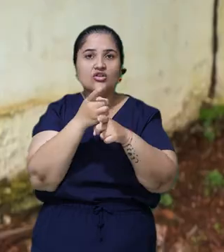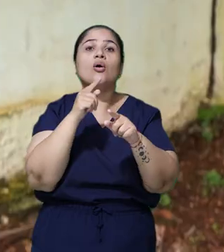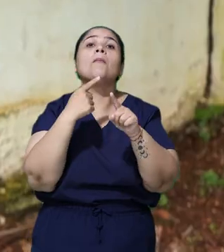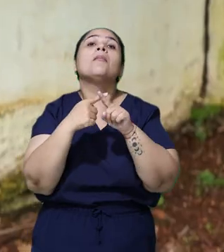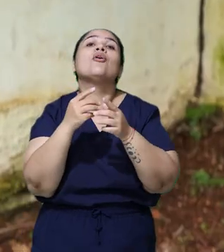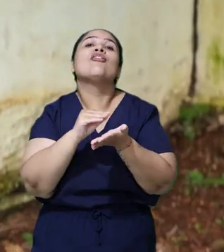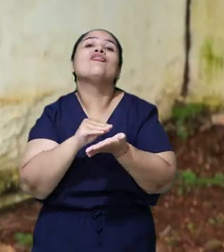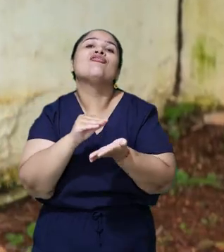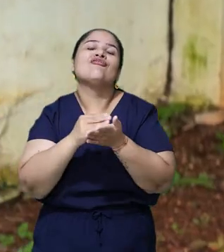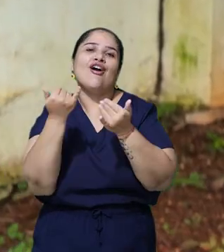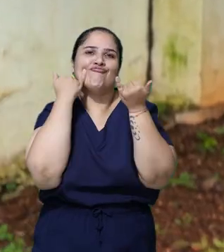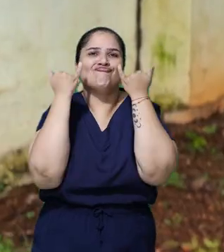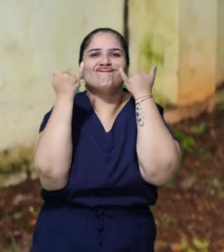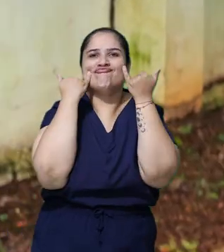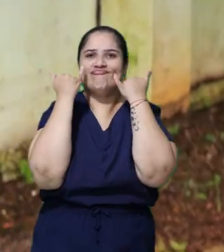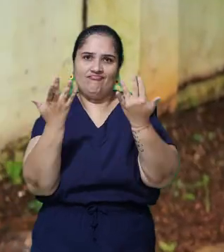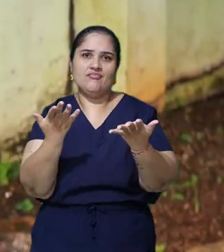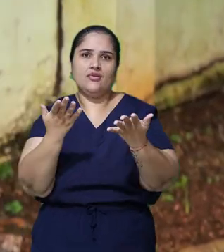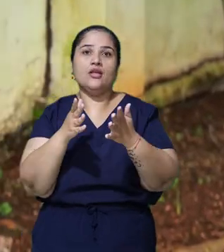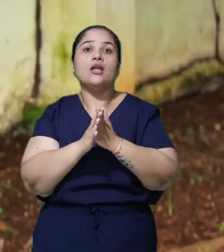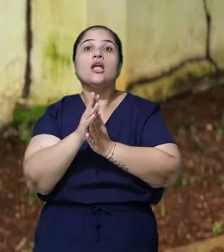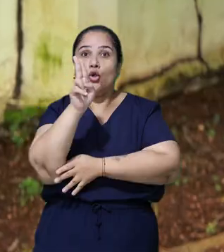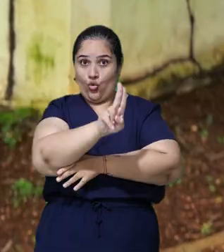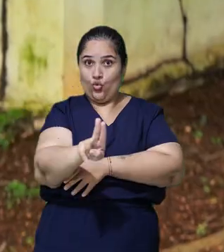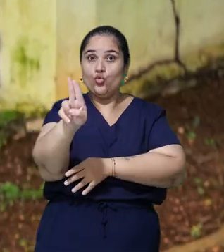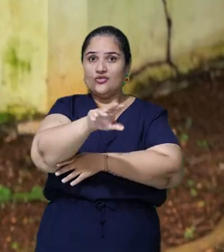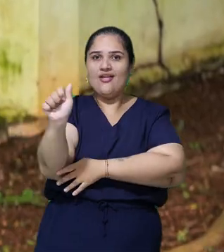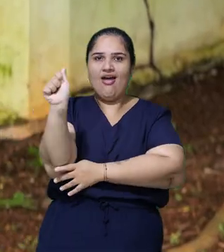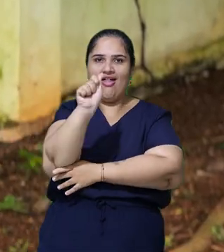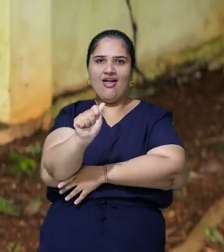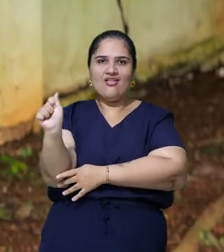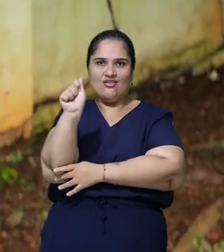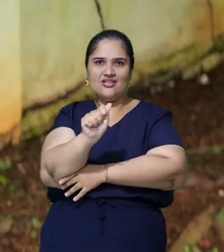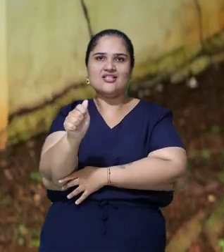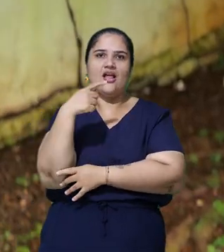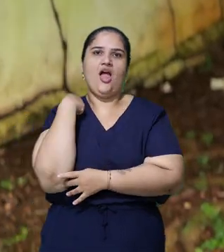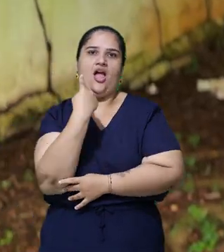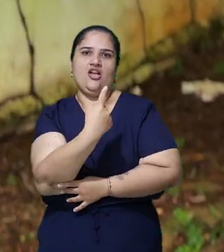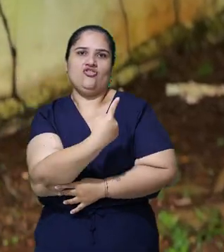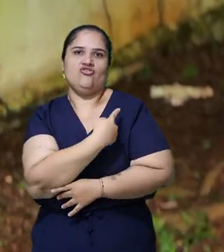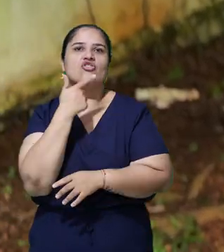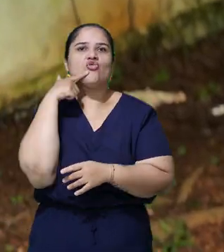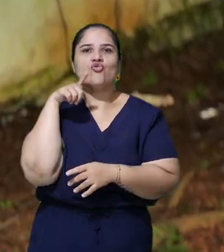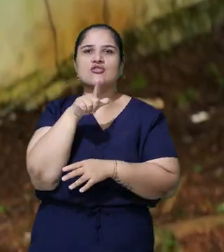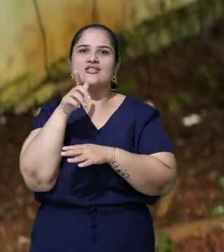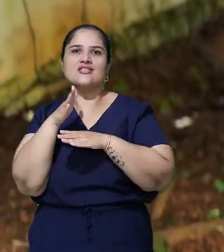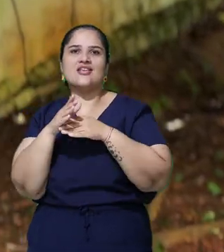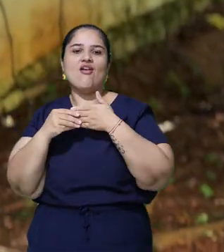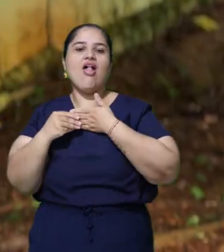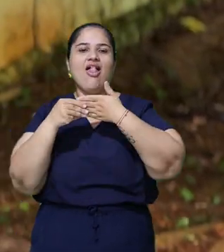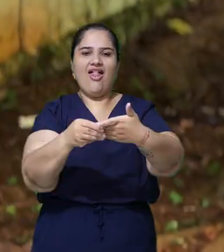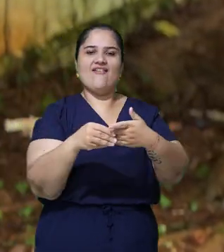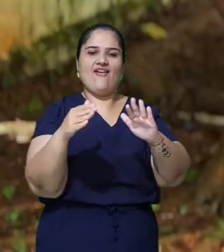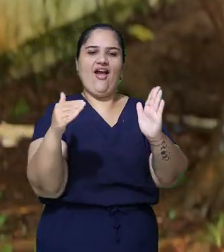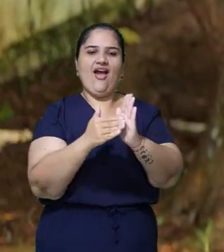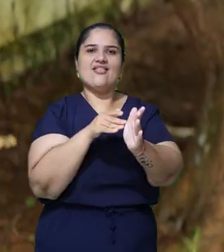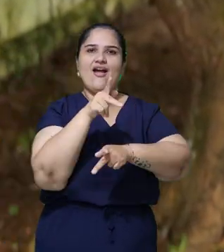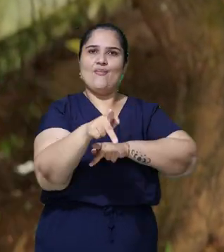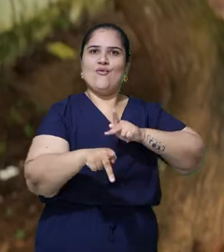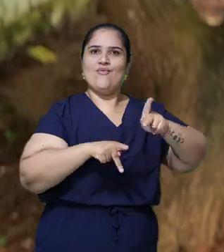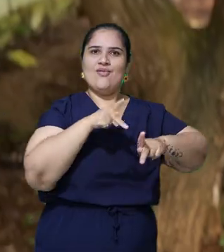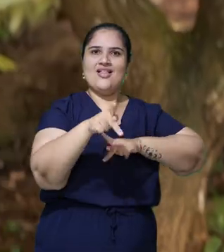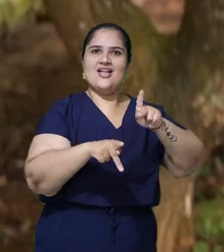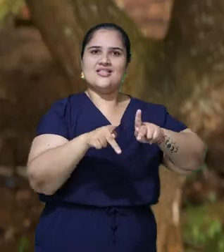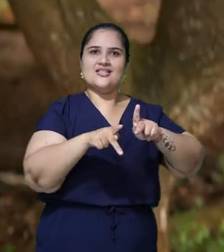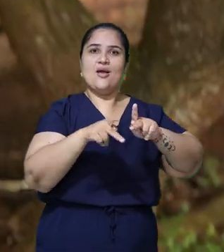informação. E através da associação, a gente conseguiu levar até a população, né, principalmente